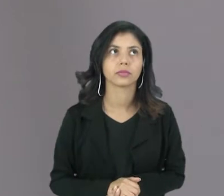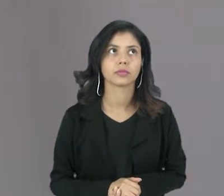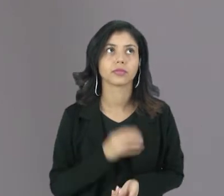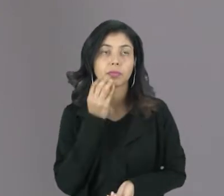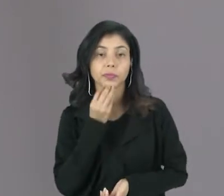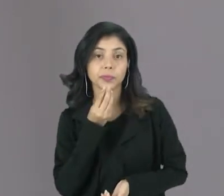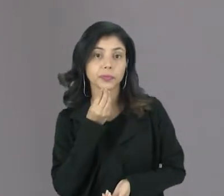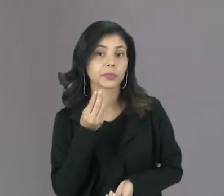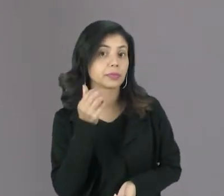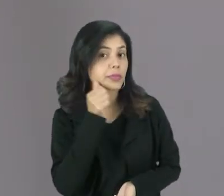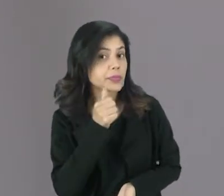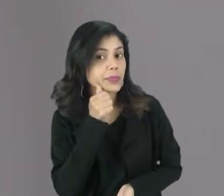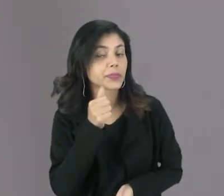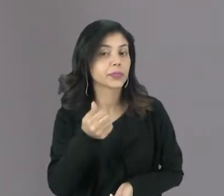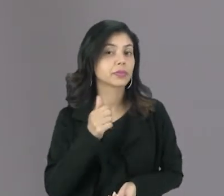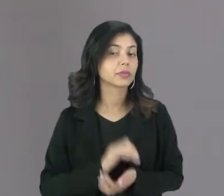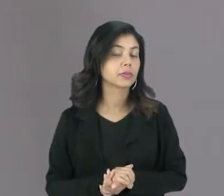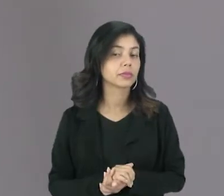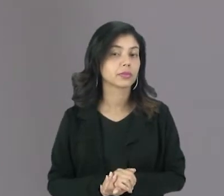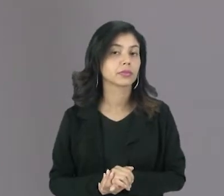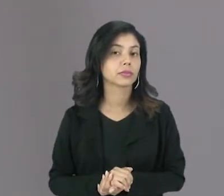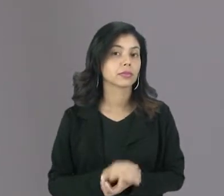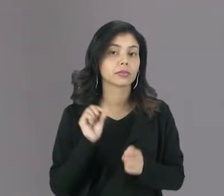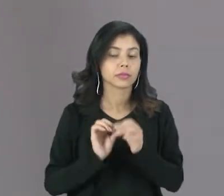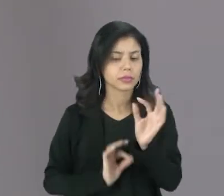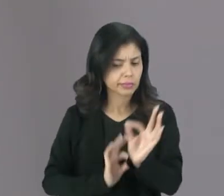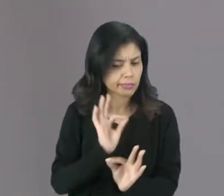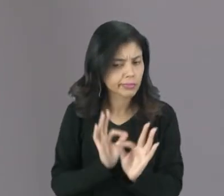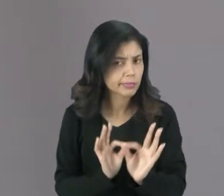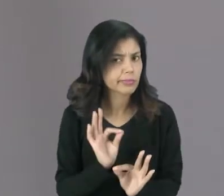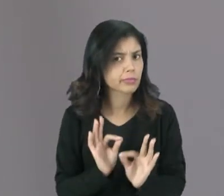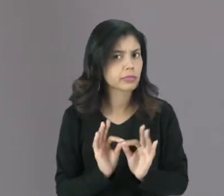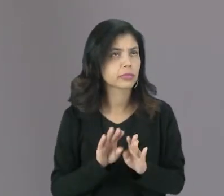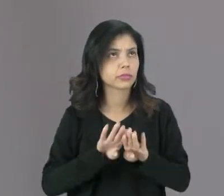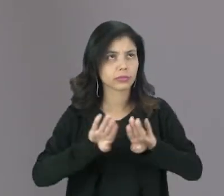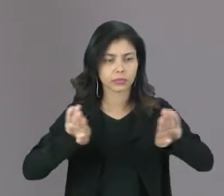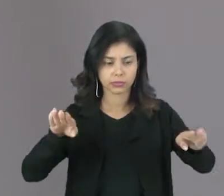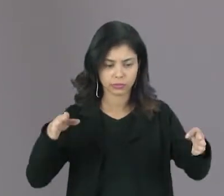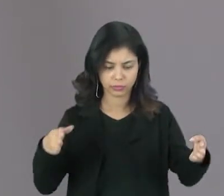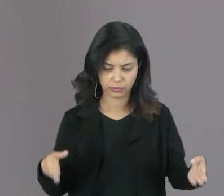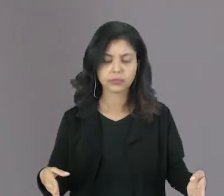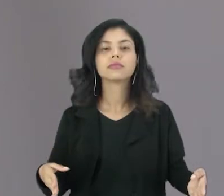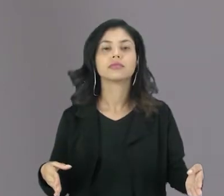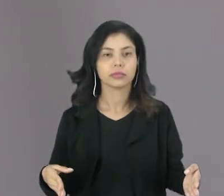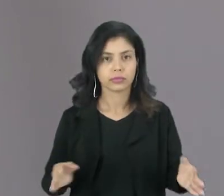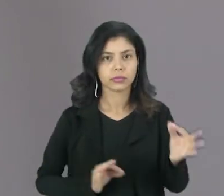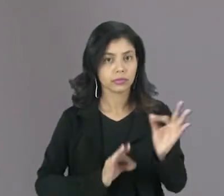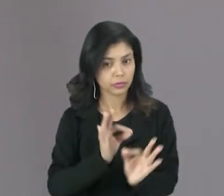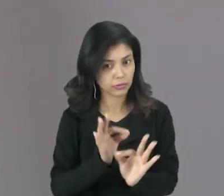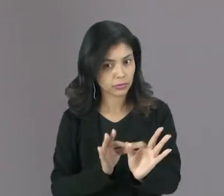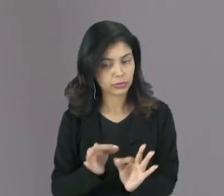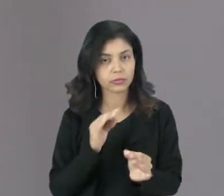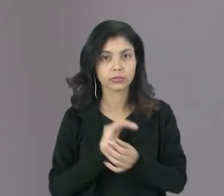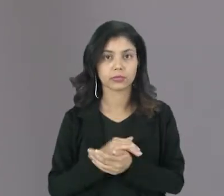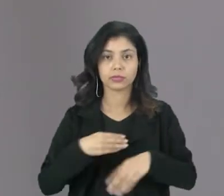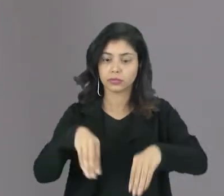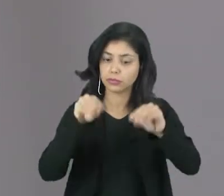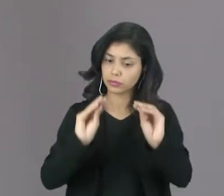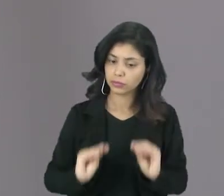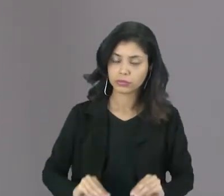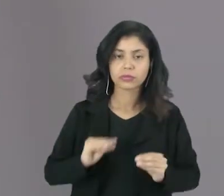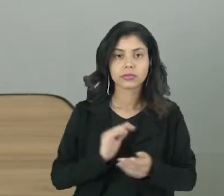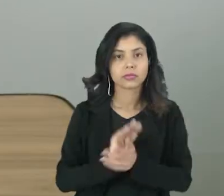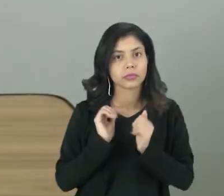está fazendo a menina está arrumando a sua cama está dobrando o seu lençol o seu edredom